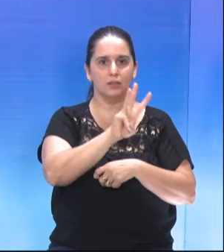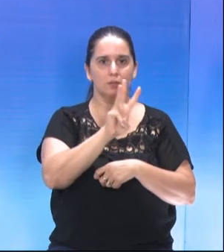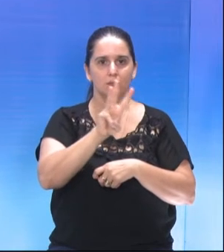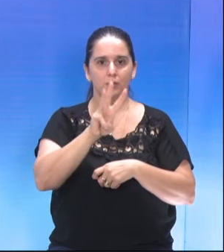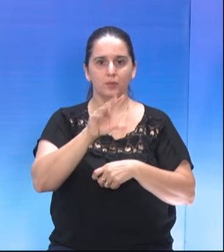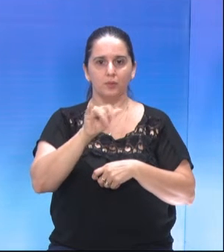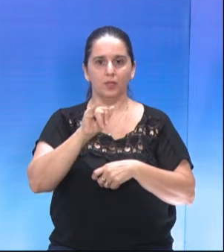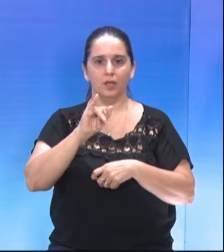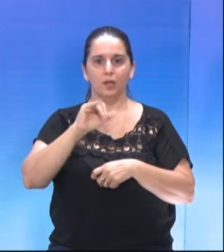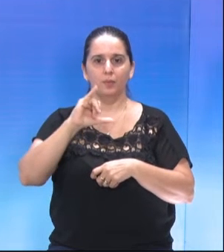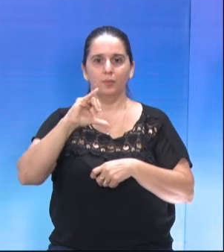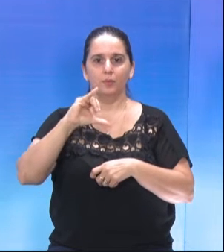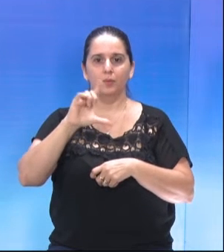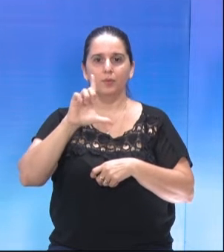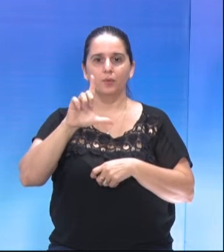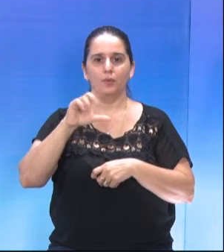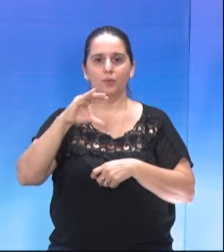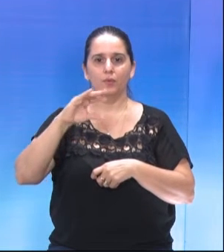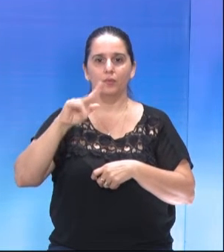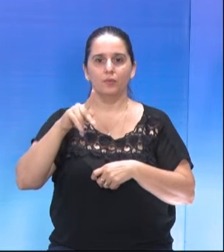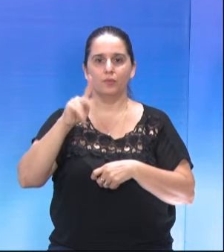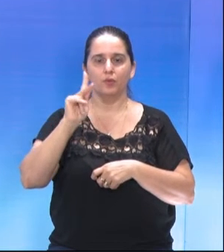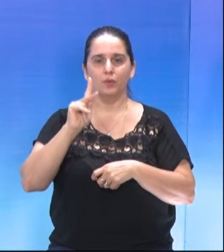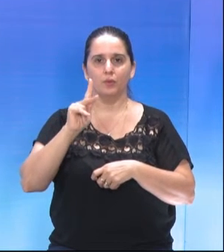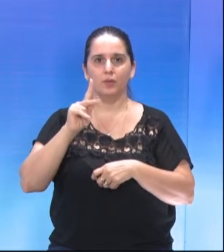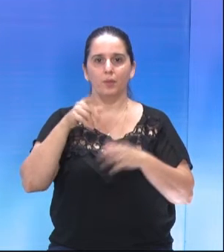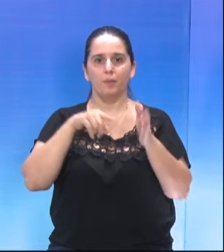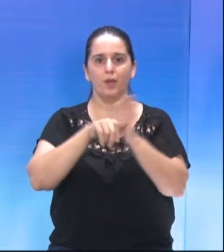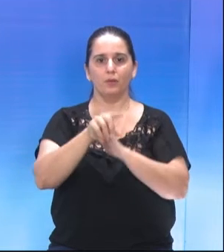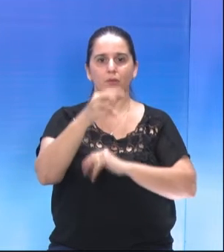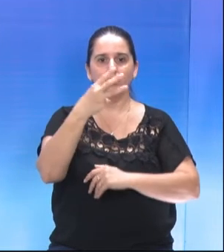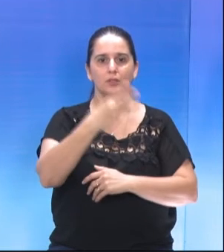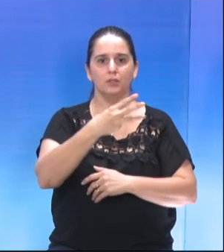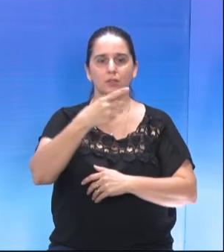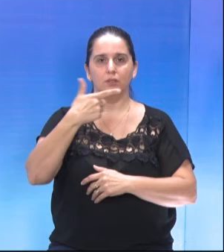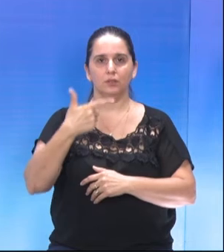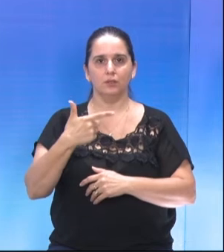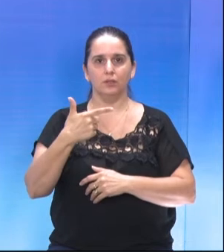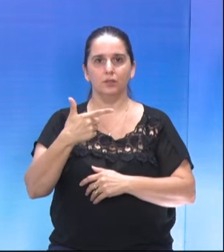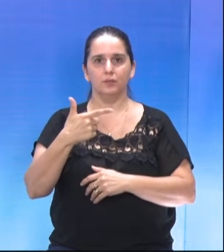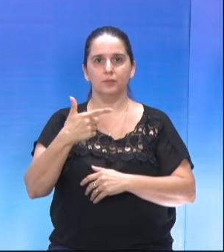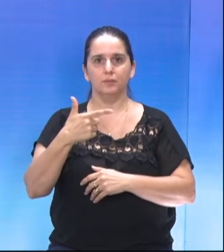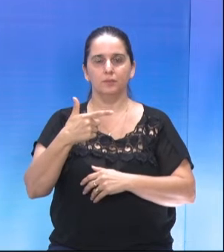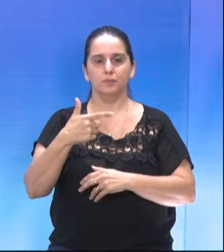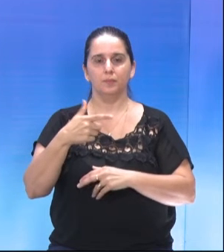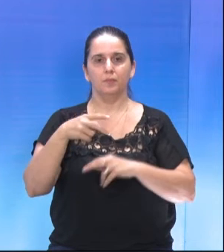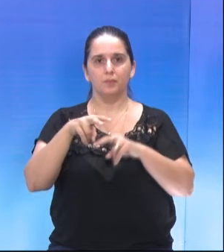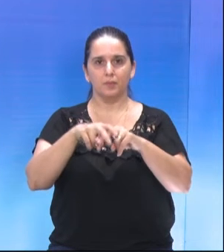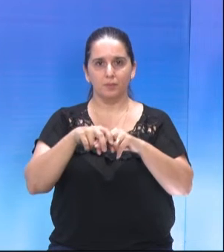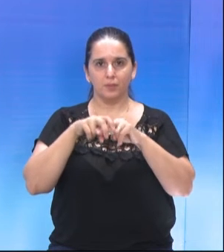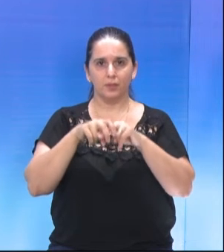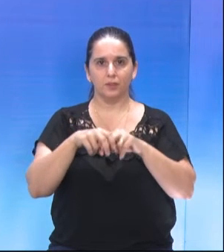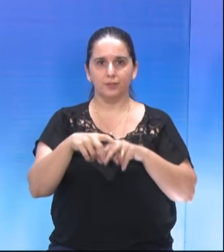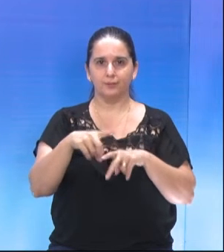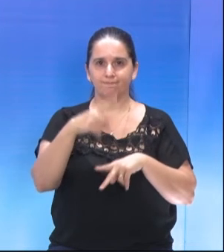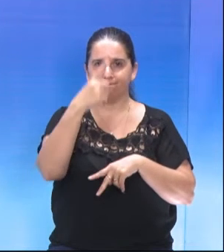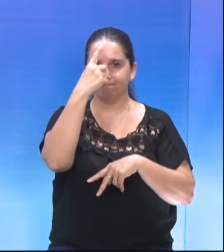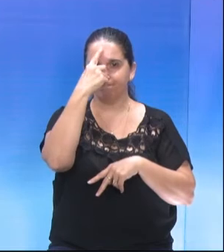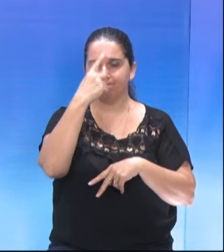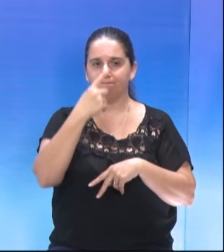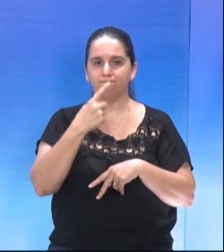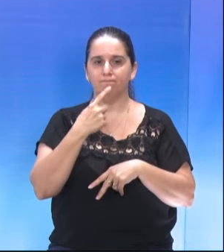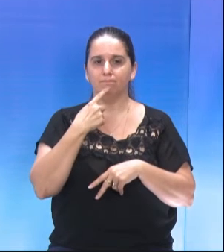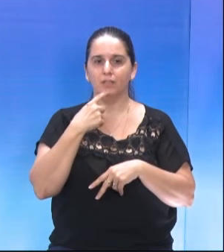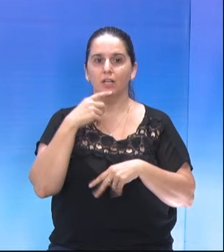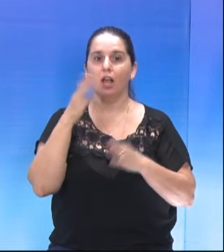www.flickr.com. Então, essa imagem que caiu na questão 32, primeiro vocês observem bem o que ela retrata, para a gente ver o